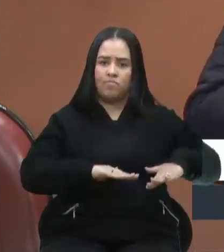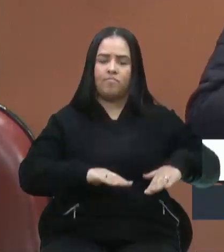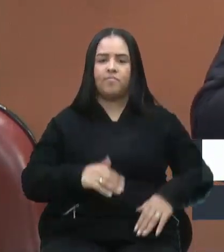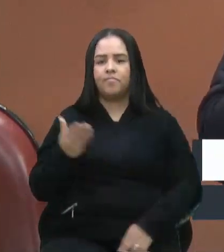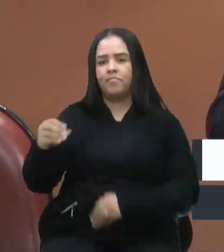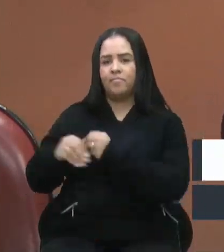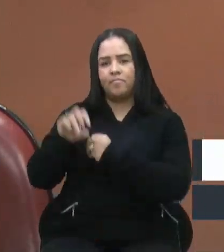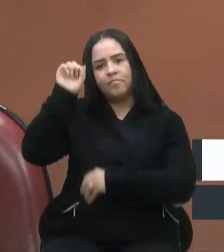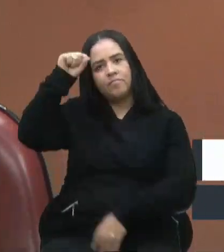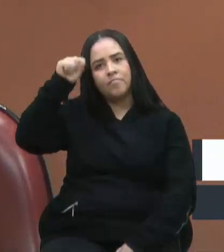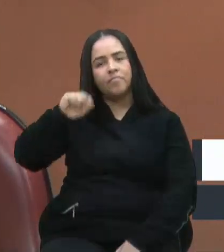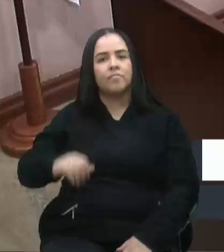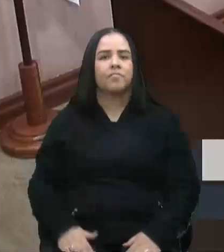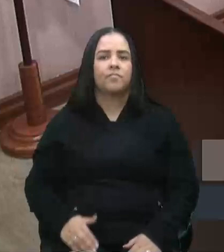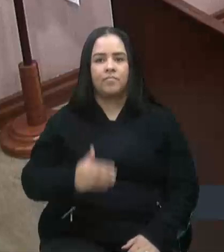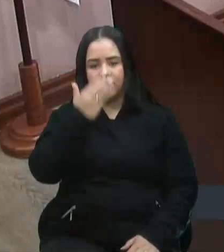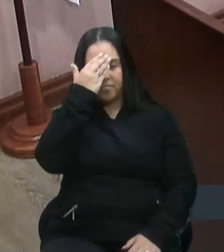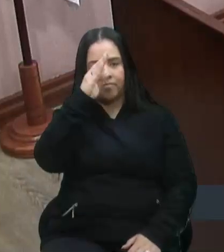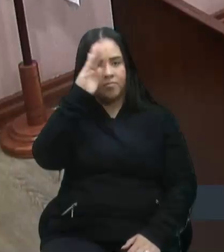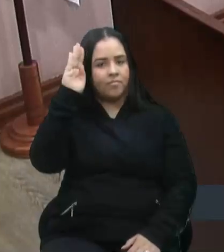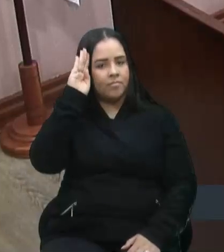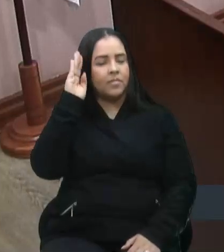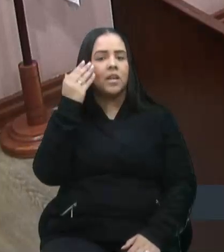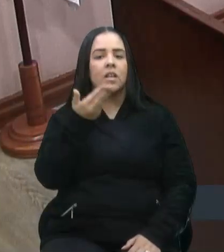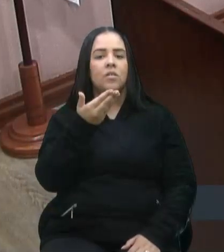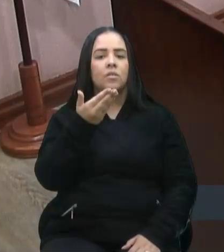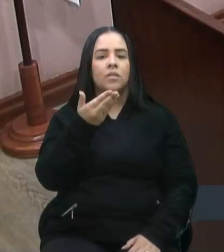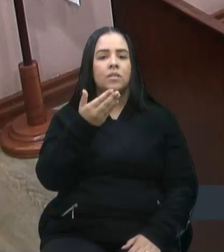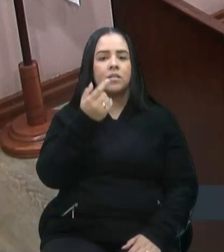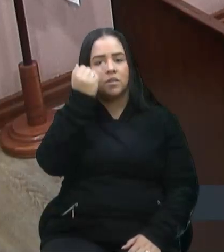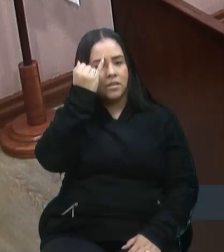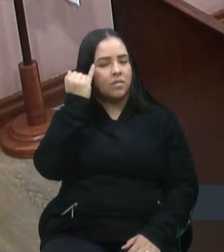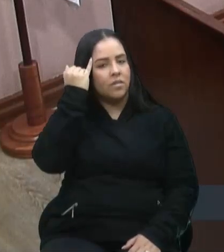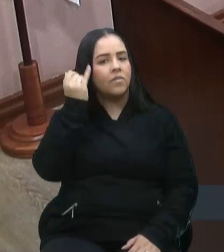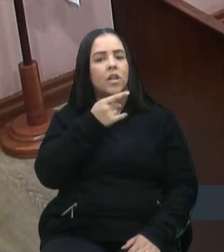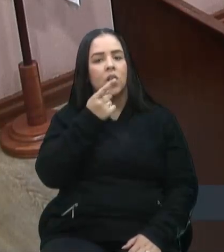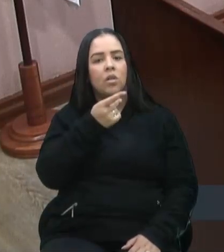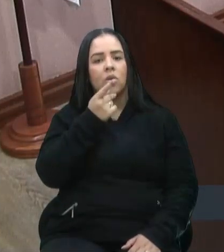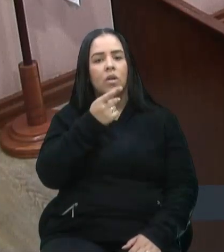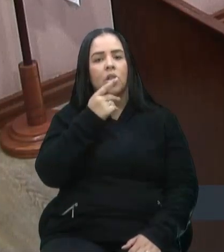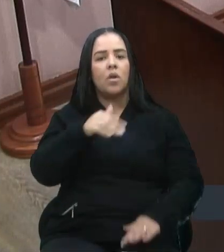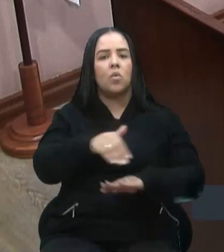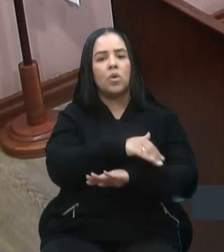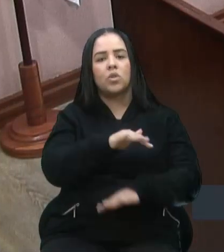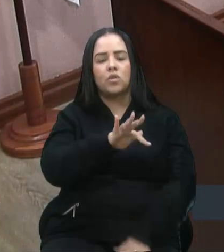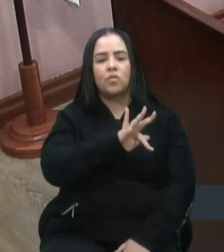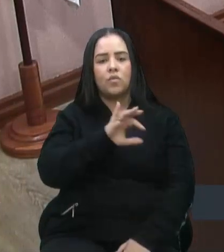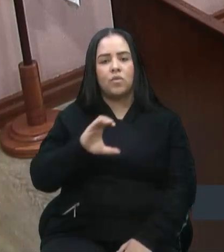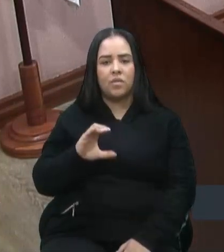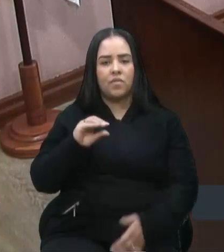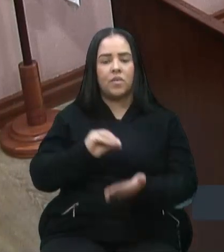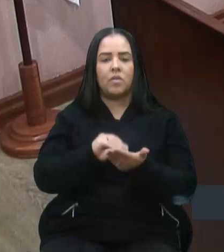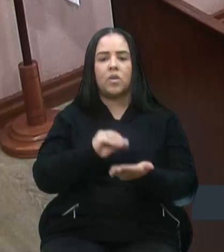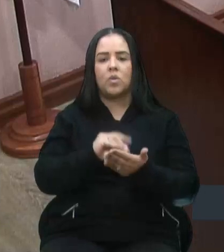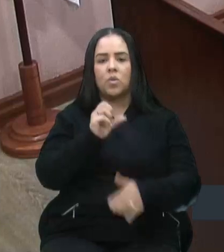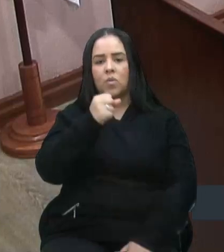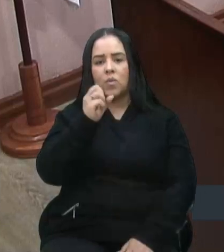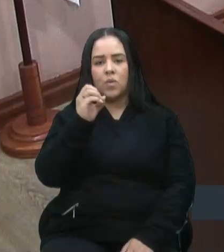Obrigado, vereador Bressan. O colega D'Ambrosio citou a estrada velha de Flores da Cunha, que está faltando 800 metros. É de